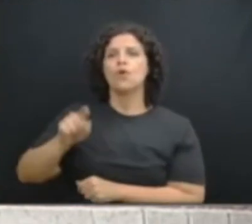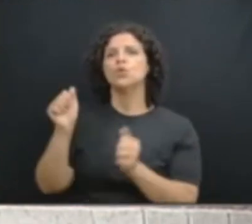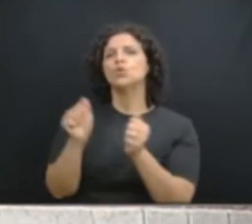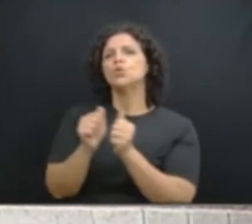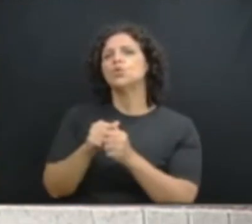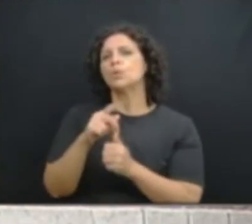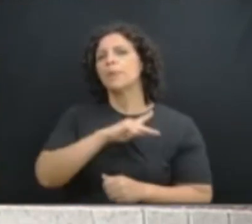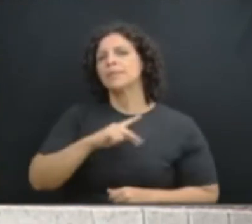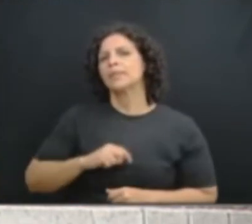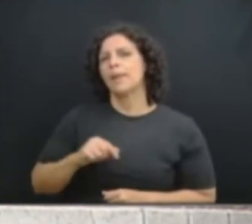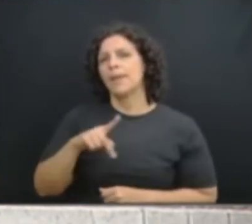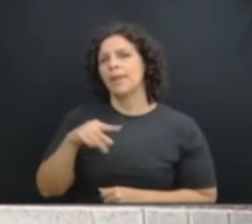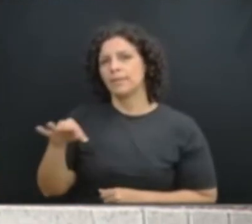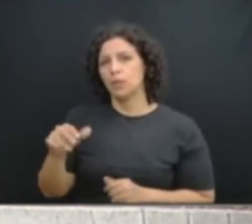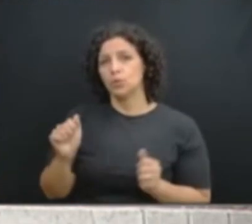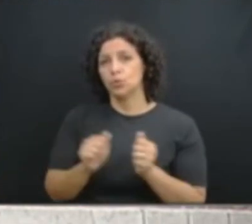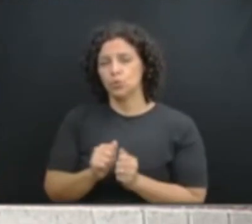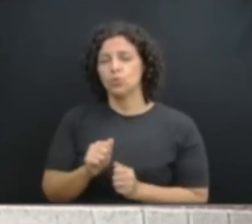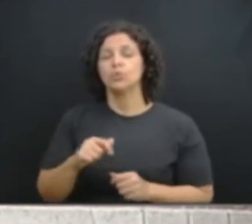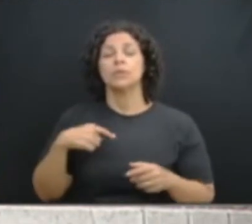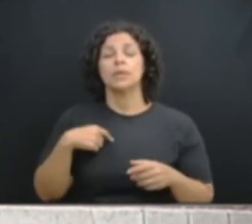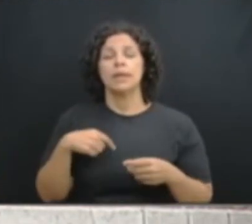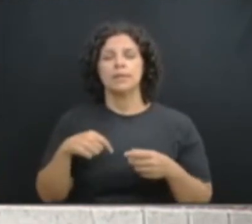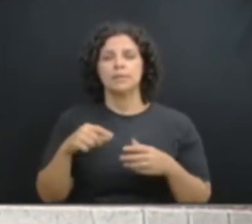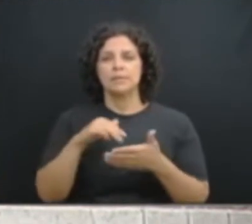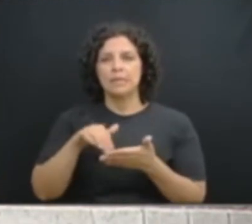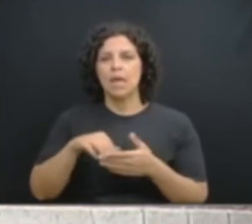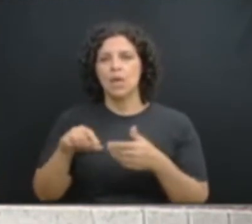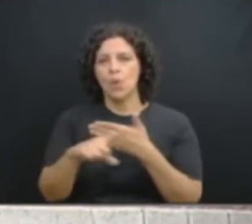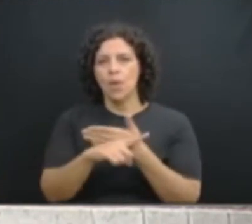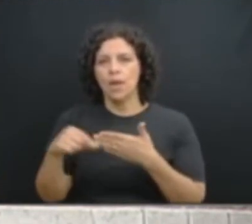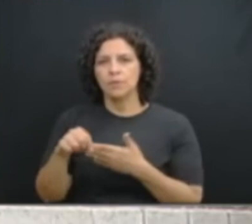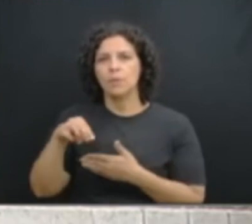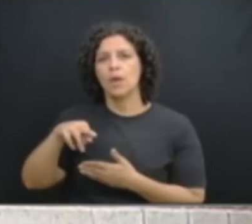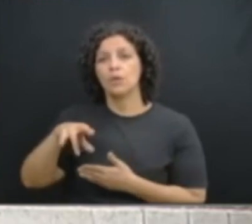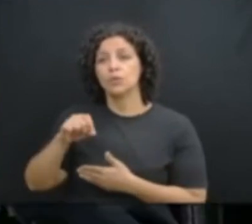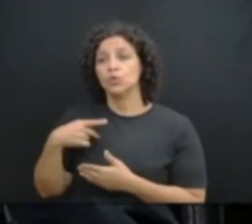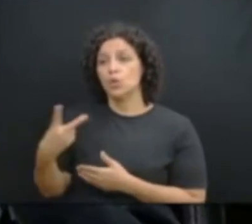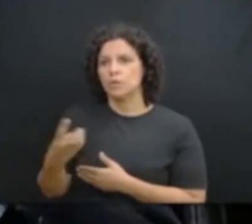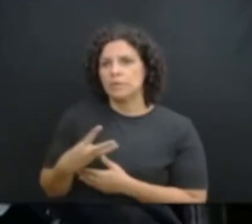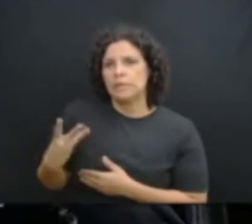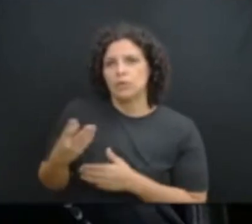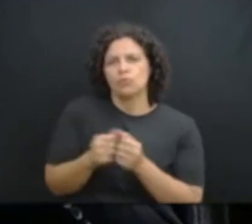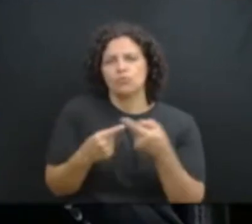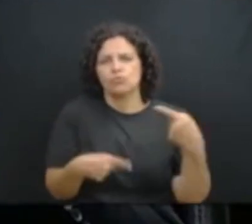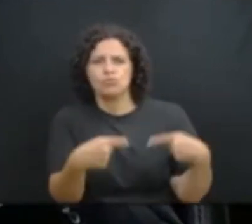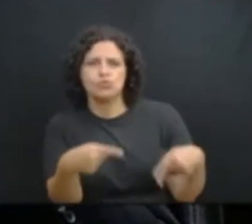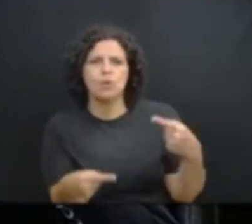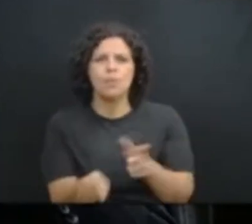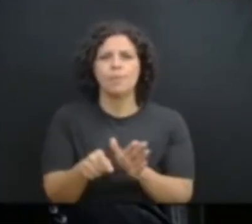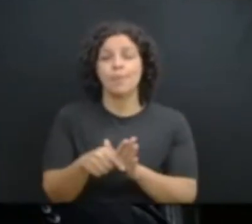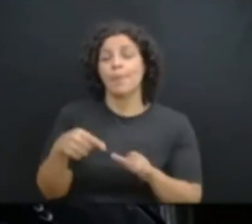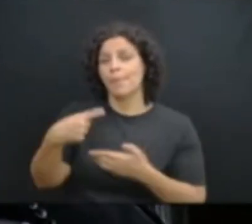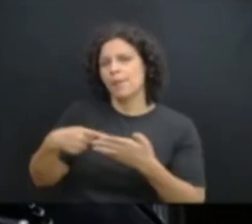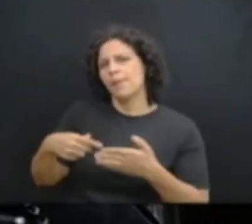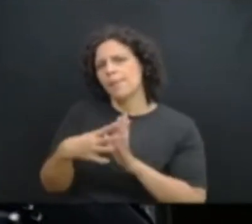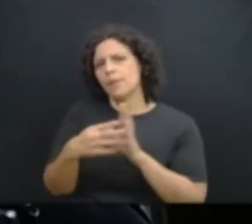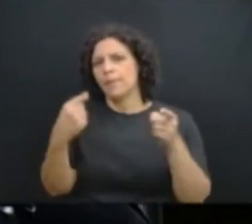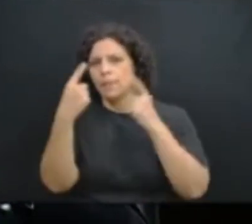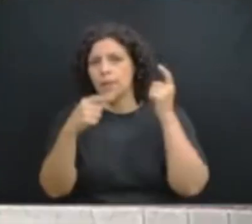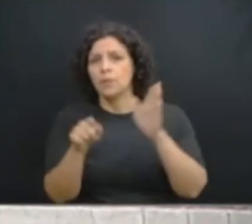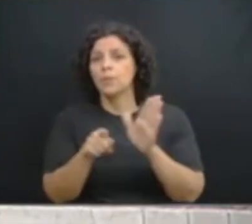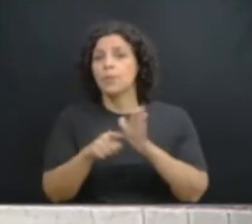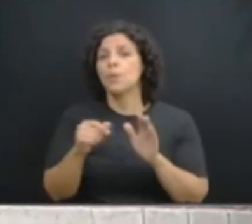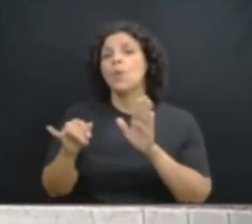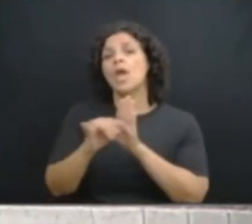nacional do PT, com o secretário da Casa Civil, Maurício Muniz, para discutir o pedágio, preocupado com o modelo. O modelo de edital